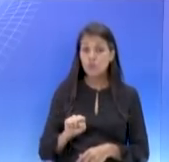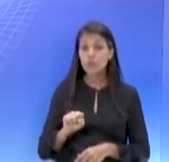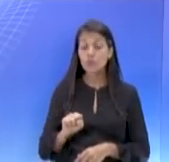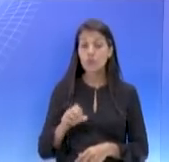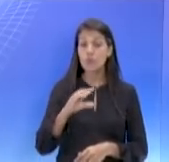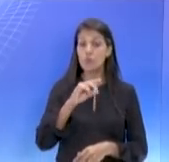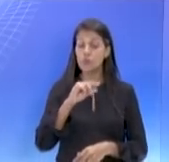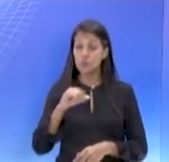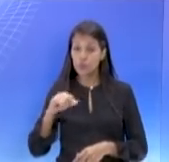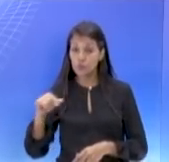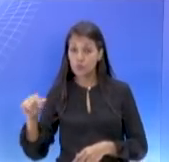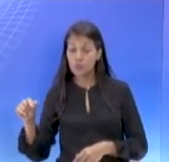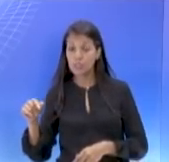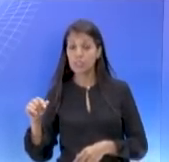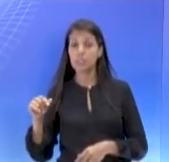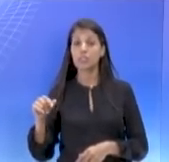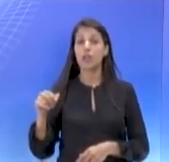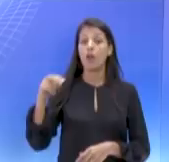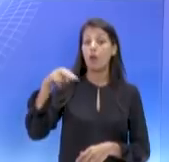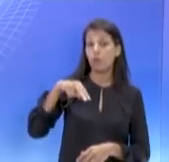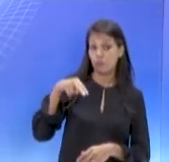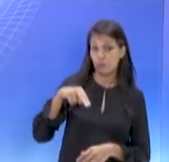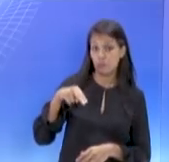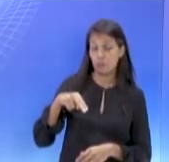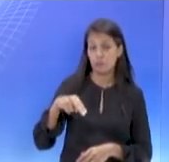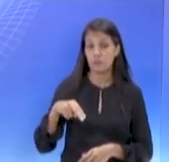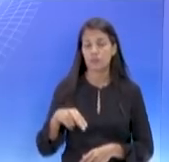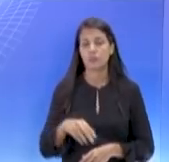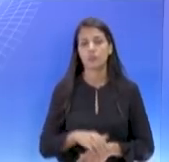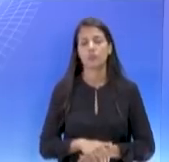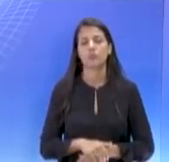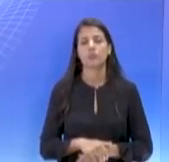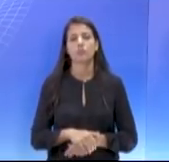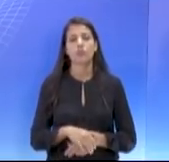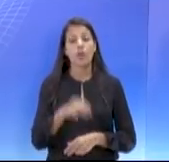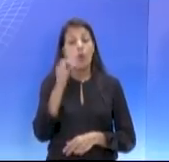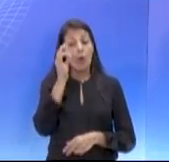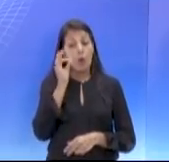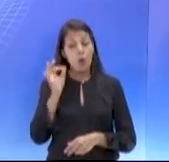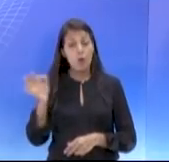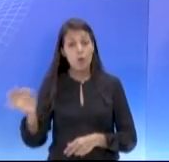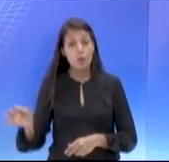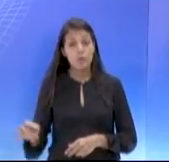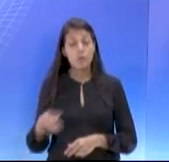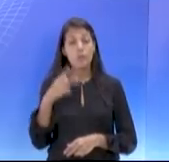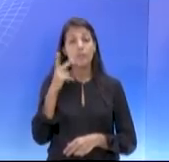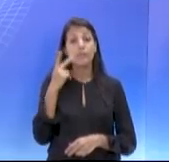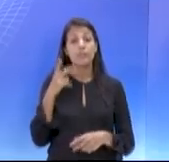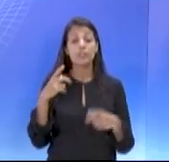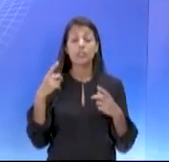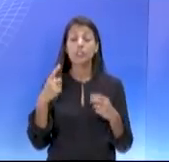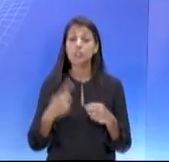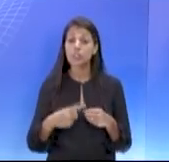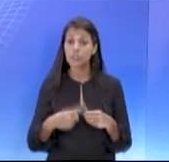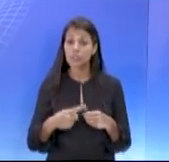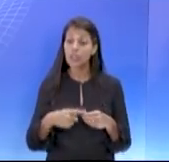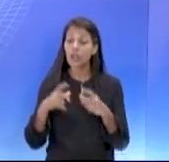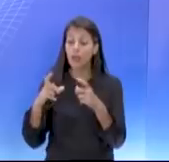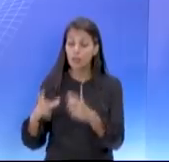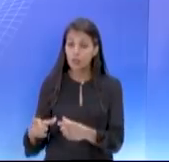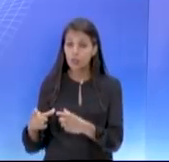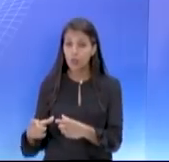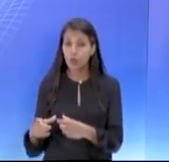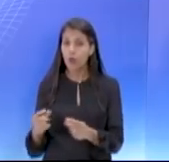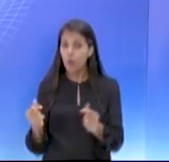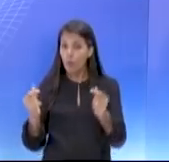o ouro vem do sul, mas as palavras de Deus e os tesouros da sabedoria vêm de Tombuctu. Bom, então a gente observou